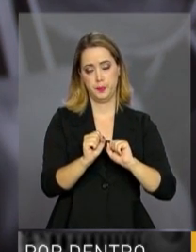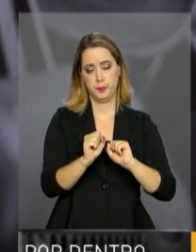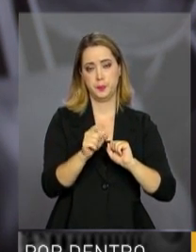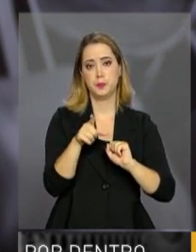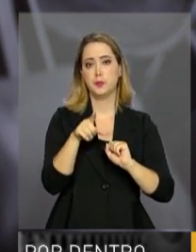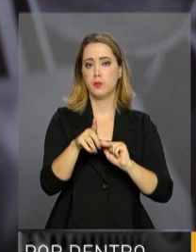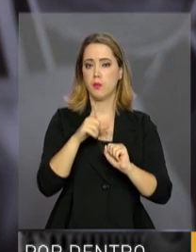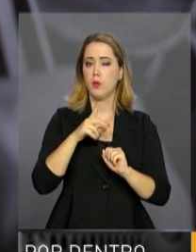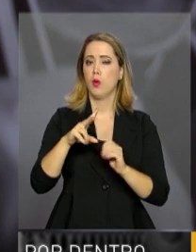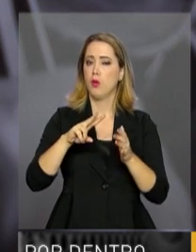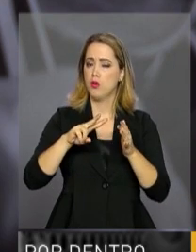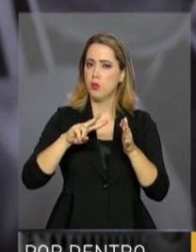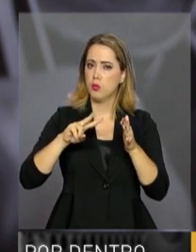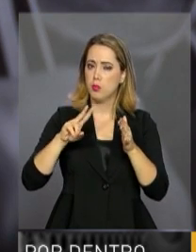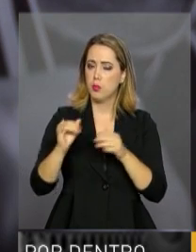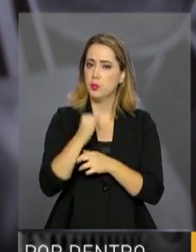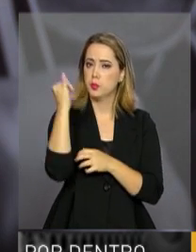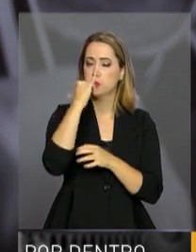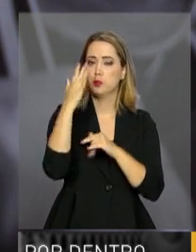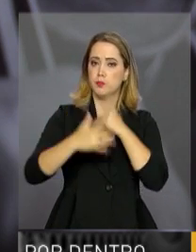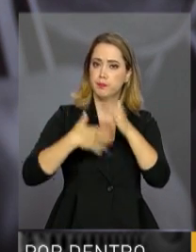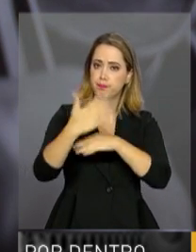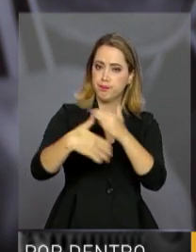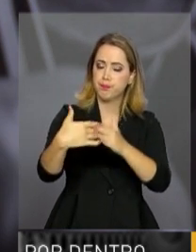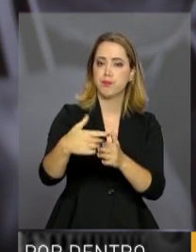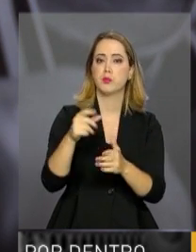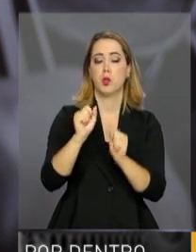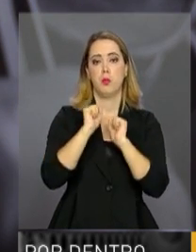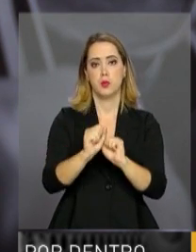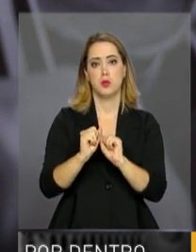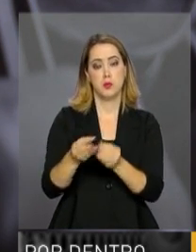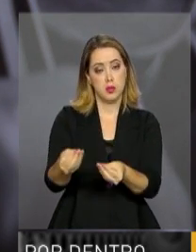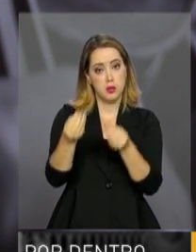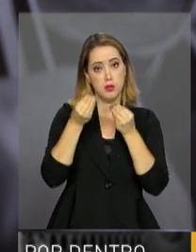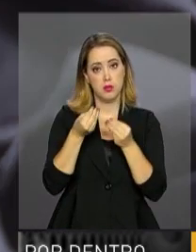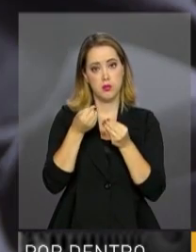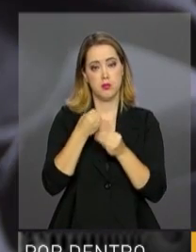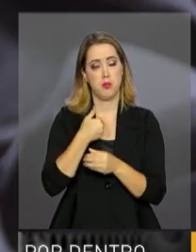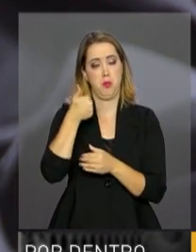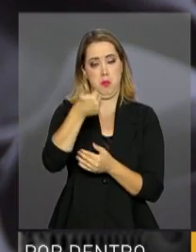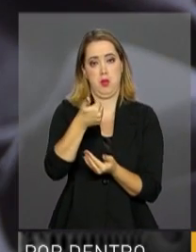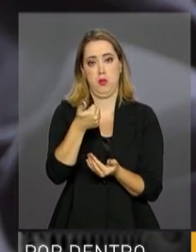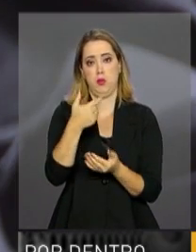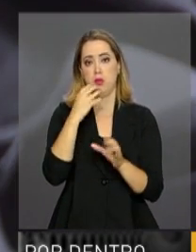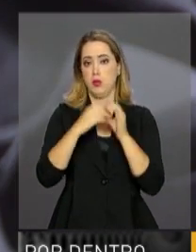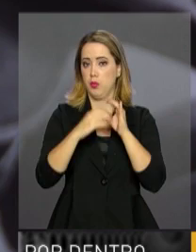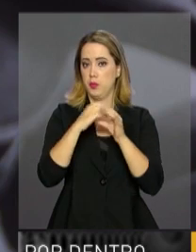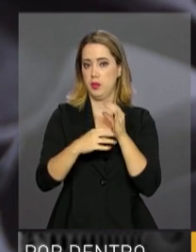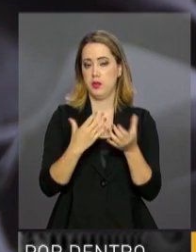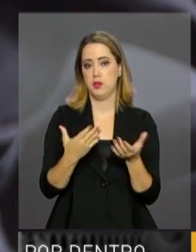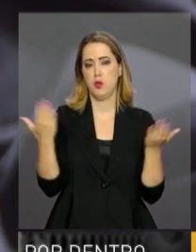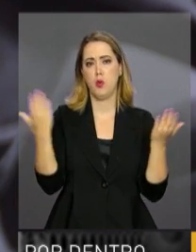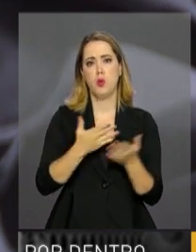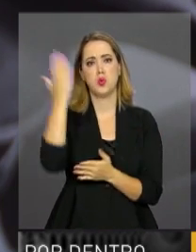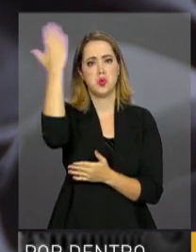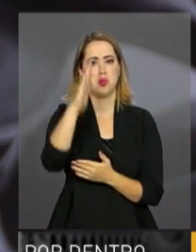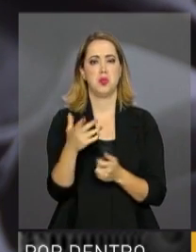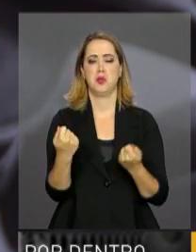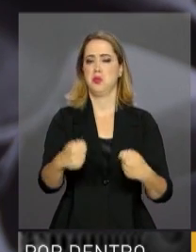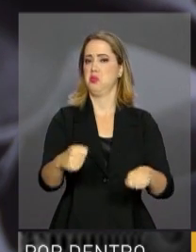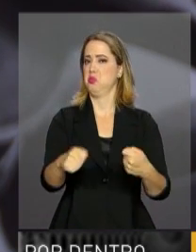e significativos avanços que permitiram trazer qualidade no serviço de comunicações. Hoje o Brasil não deve a nenhum